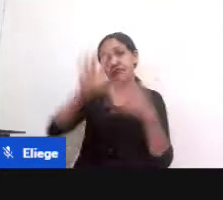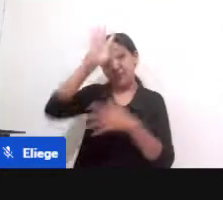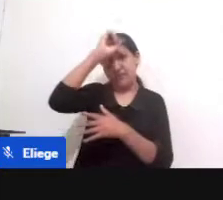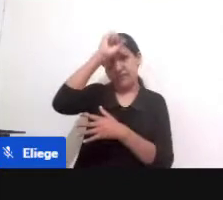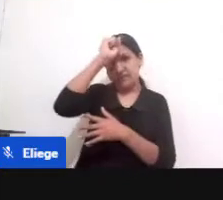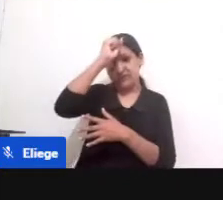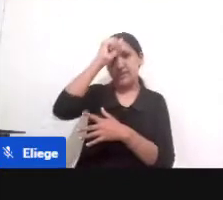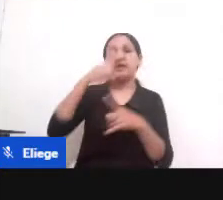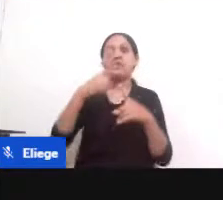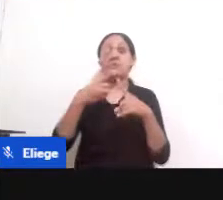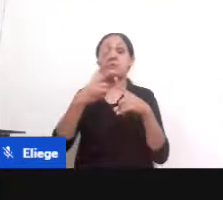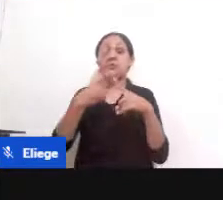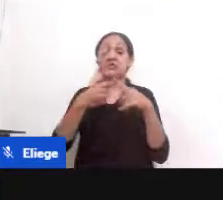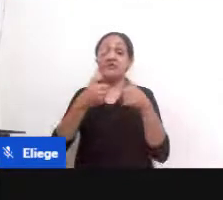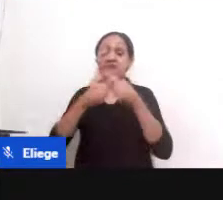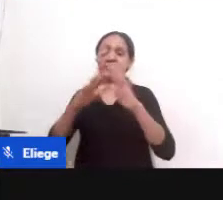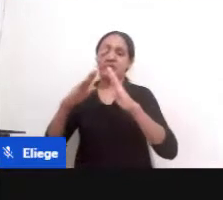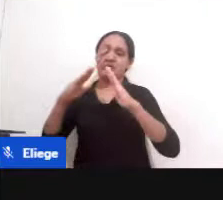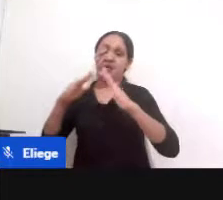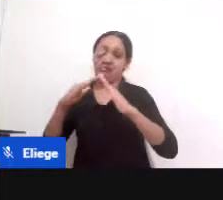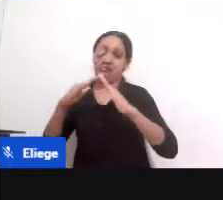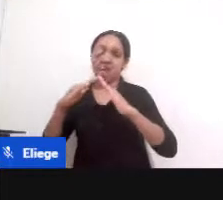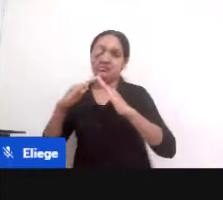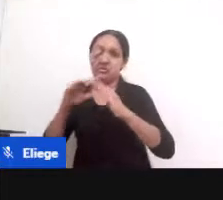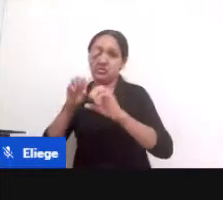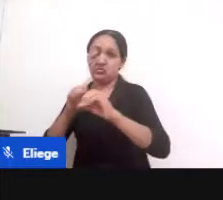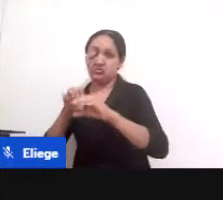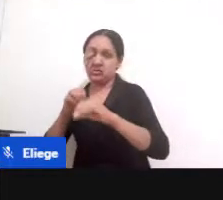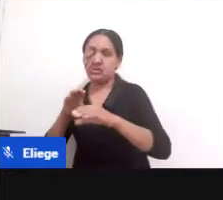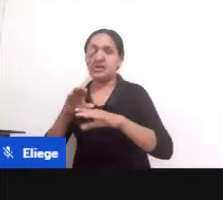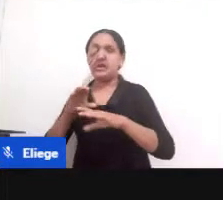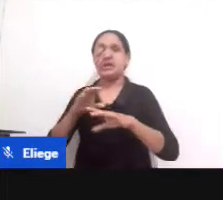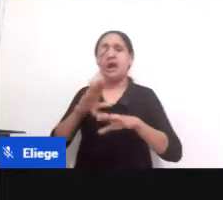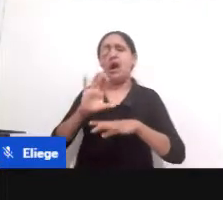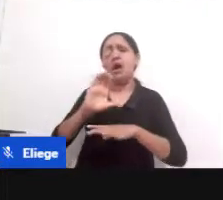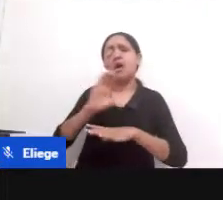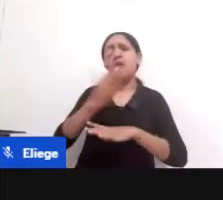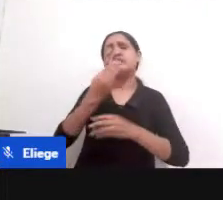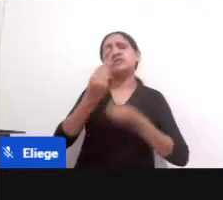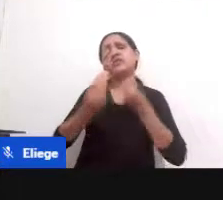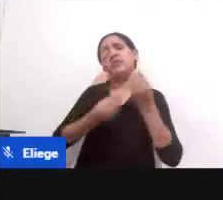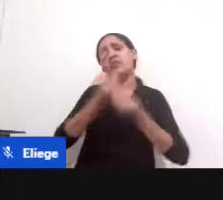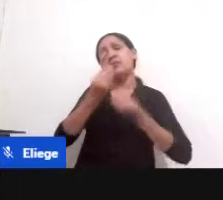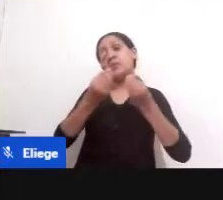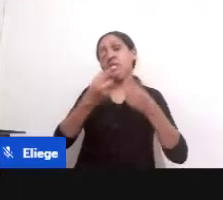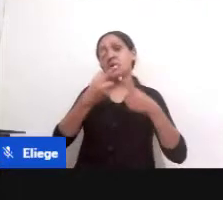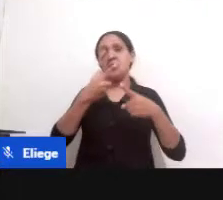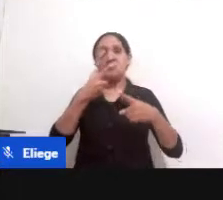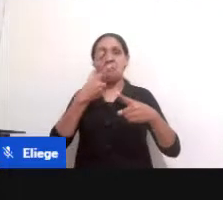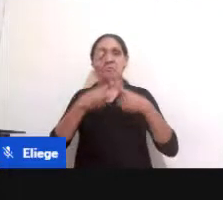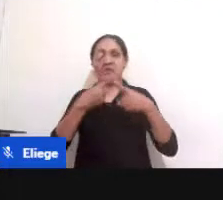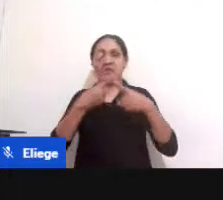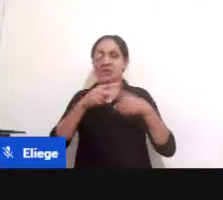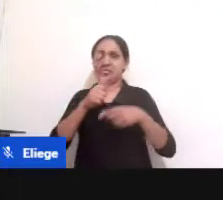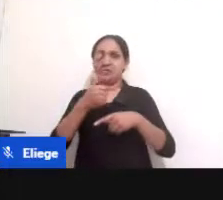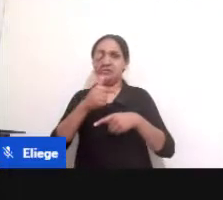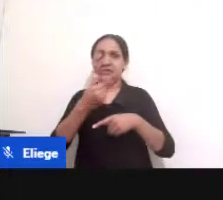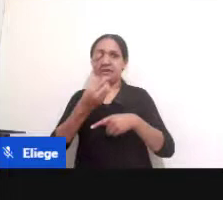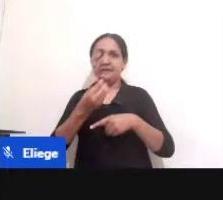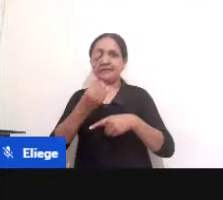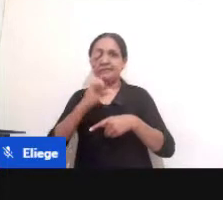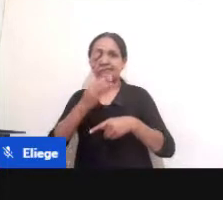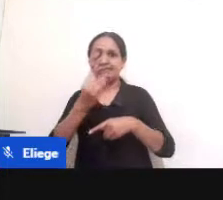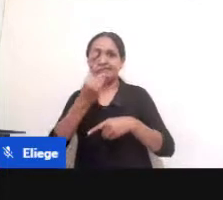essa defasagem, ela ocorre já que ela não teve essa oportunidade de estar no ambiente escolar, onde lá